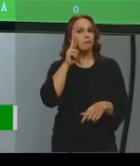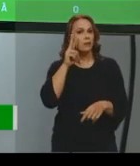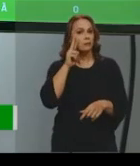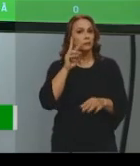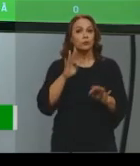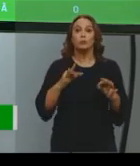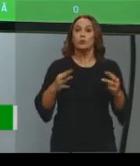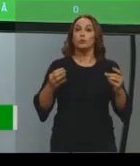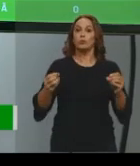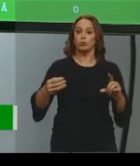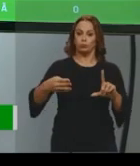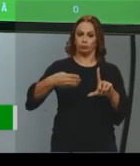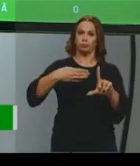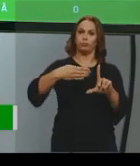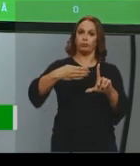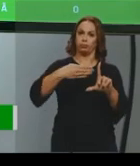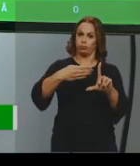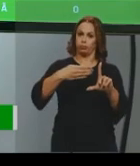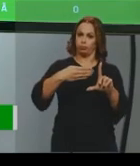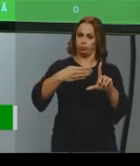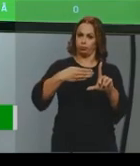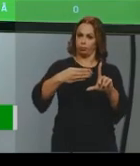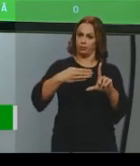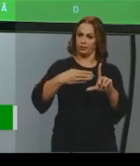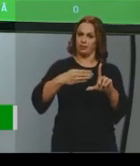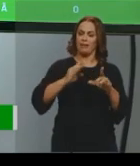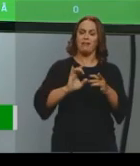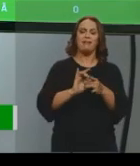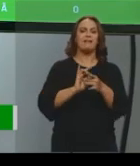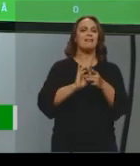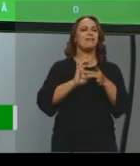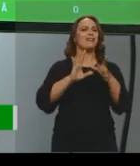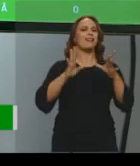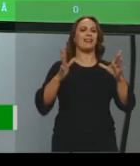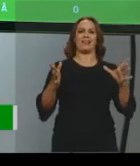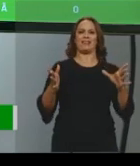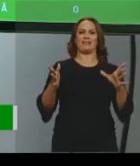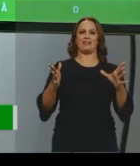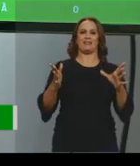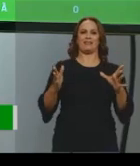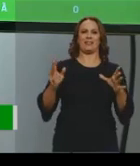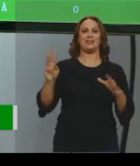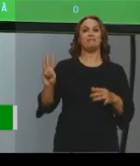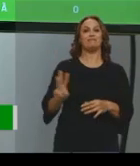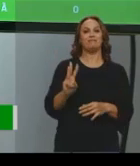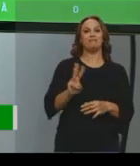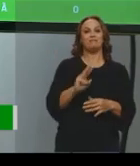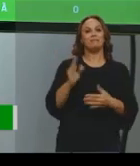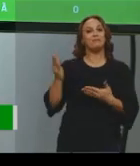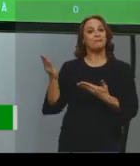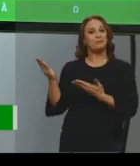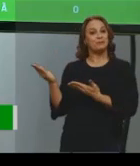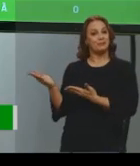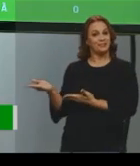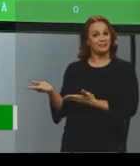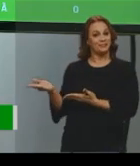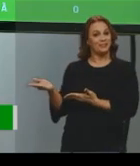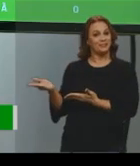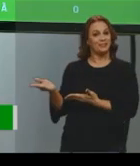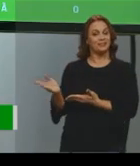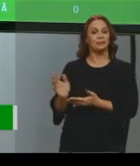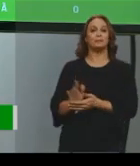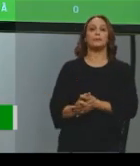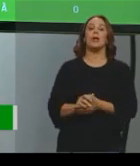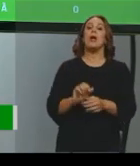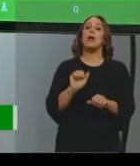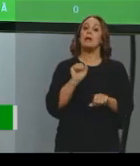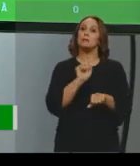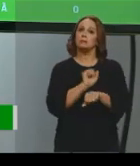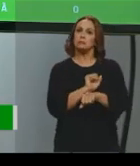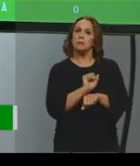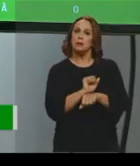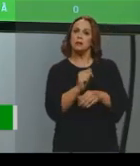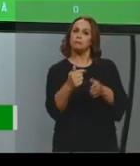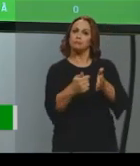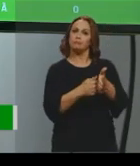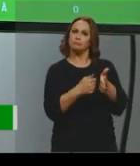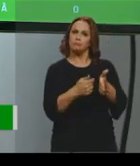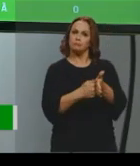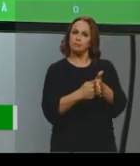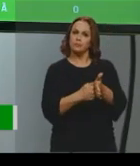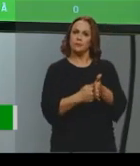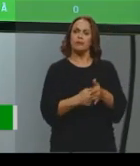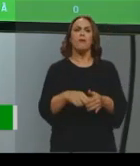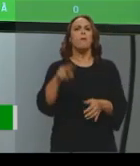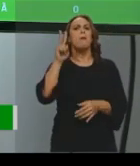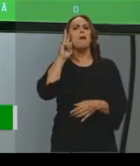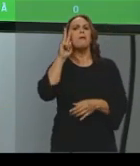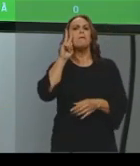Educação está aí no nosso site, no endereço que está aparecendo na sua tela. Enquanto recebemos as perguntas, vamos relembrar